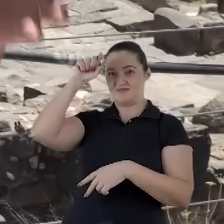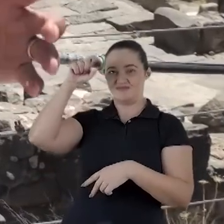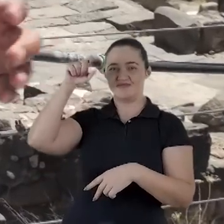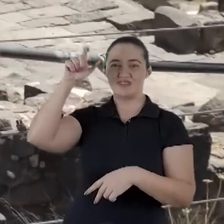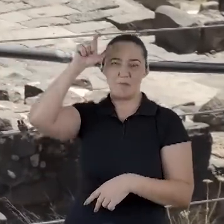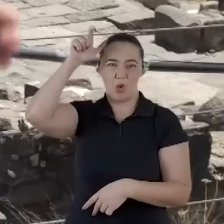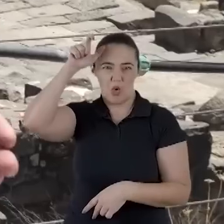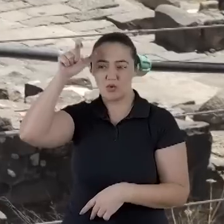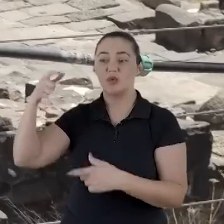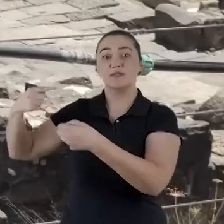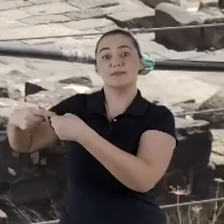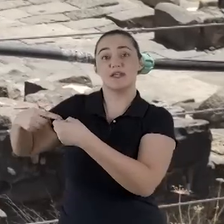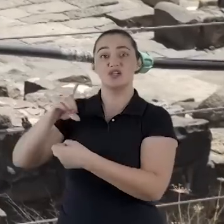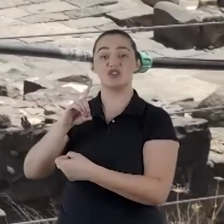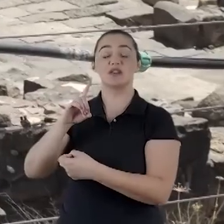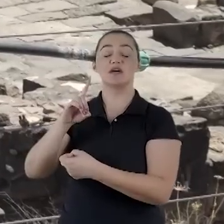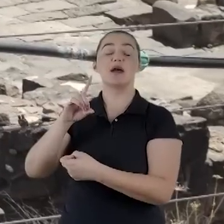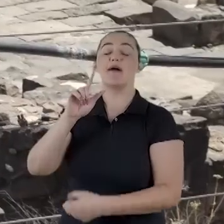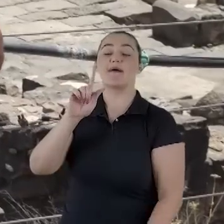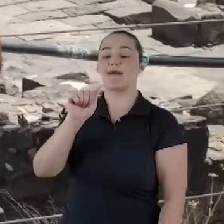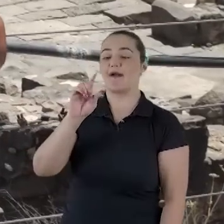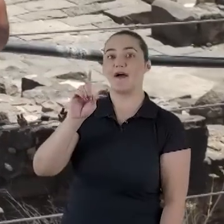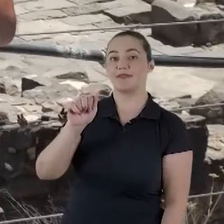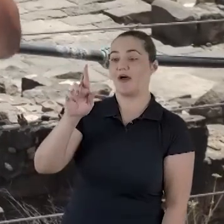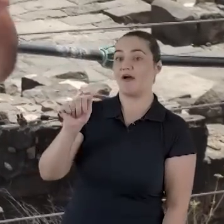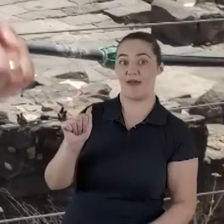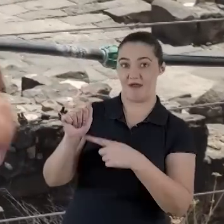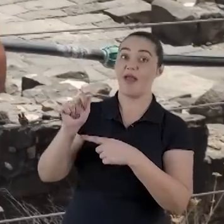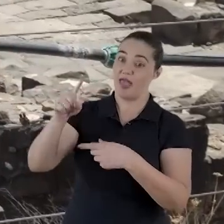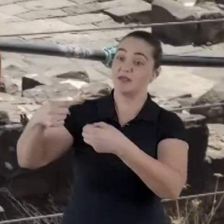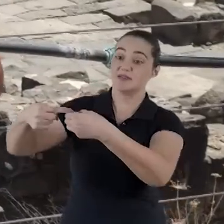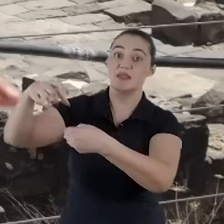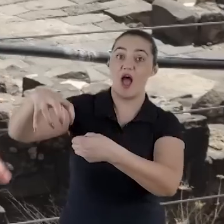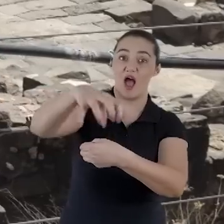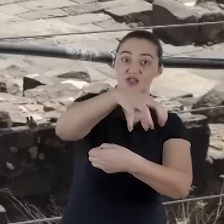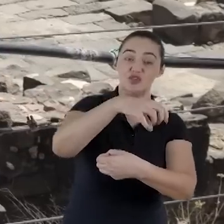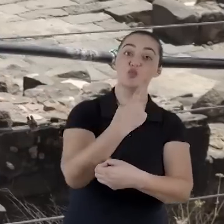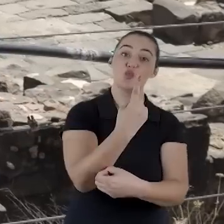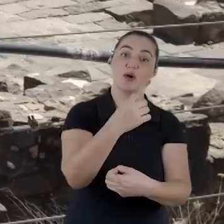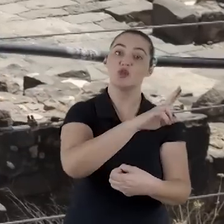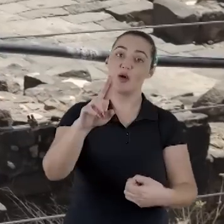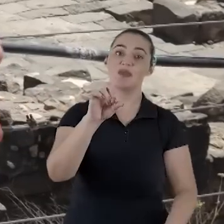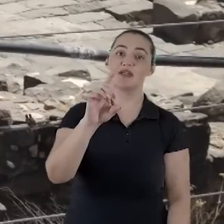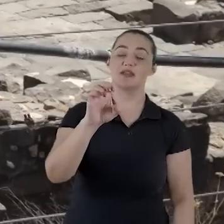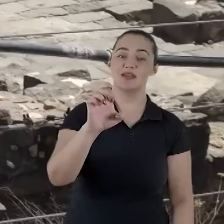E Gadara era uma das cidades, ou Gerasa, uma das cidades da Decápolis, uma dessas 10 cidades, tá